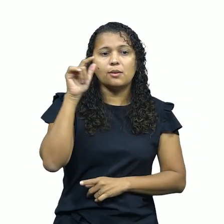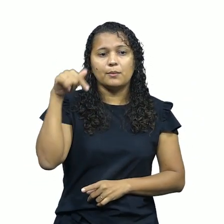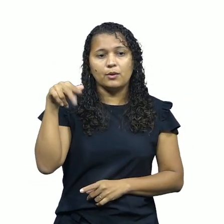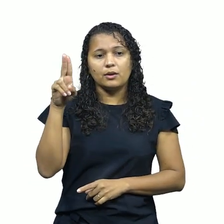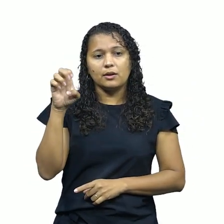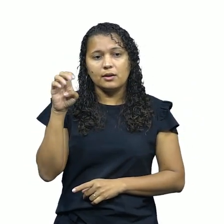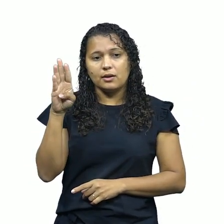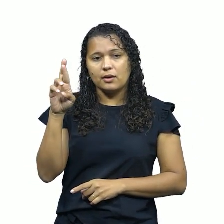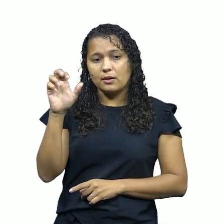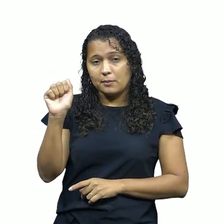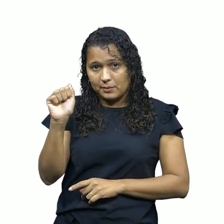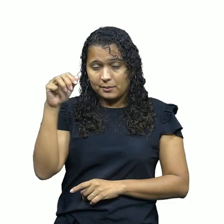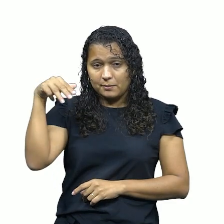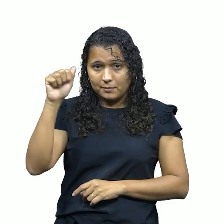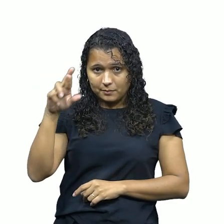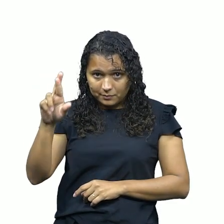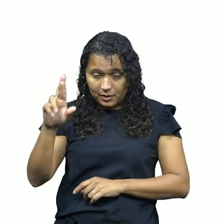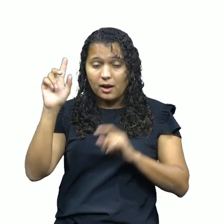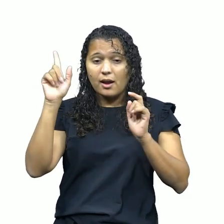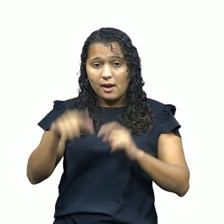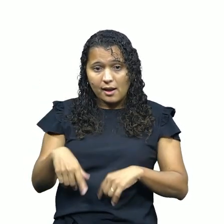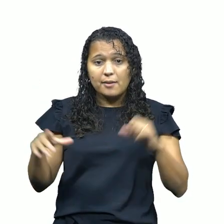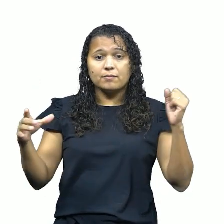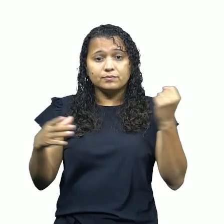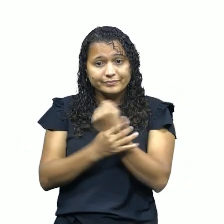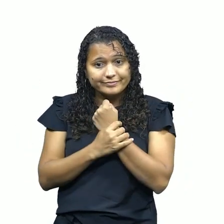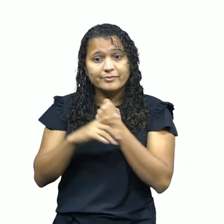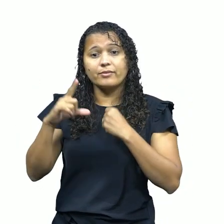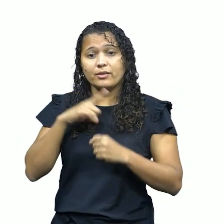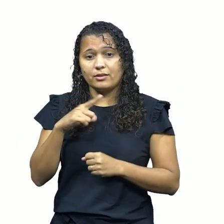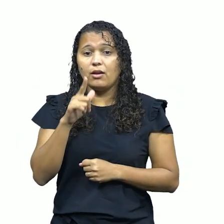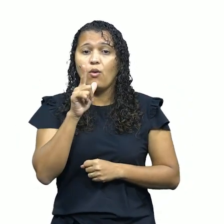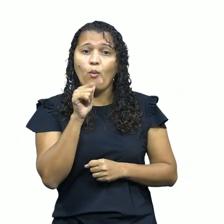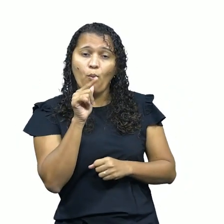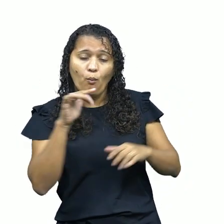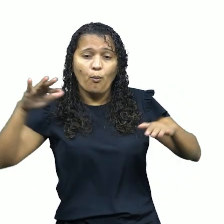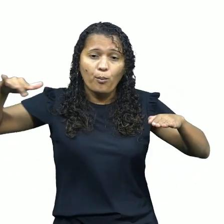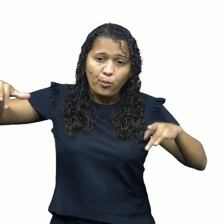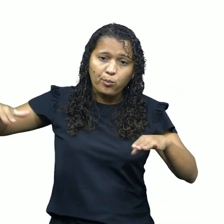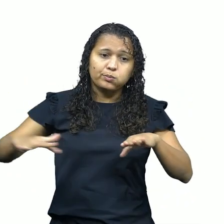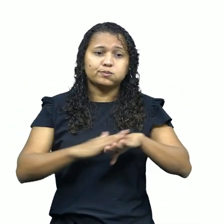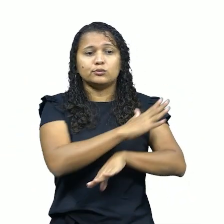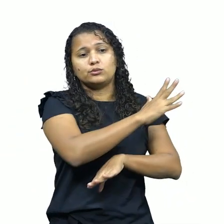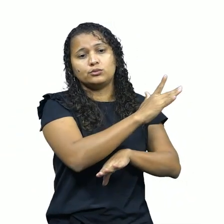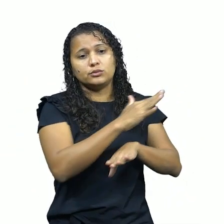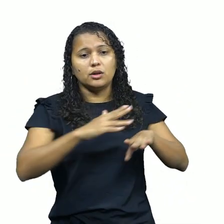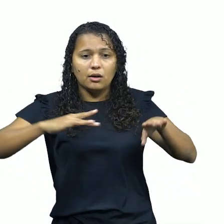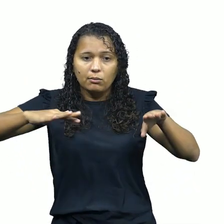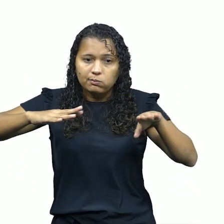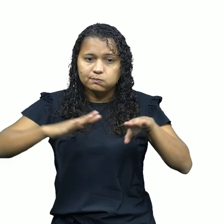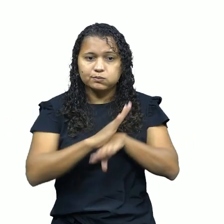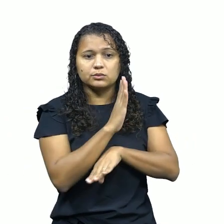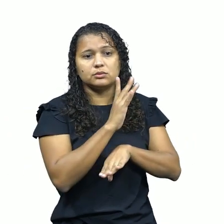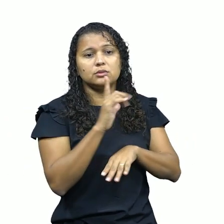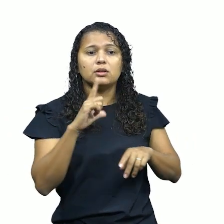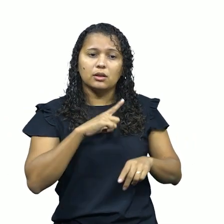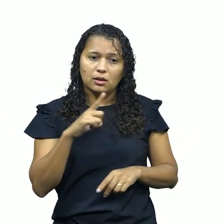quebra-mar? O quebra-mar é uma estrutura de proteção para mitigar os efeitos das ondas, geralmente feitas por